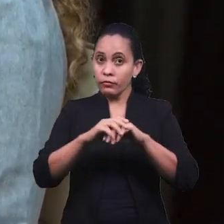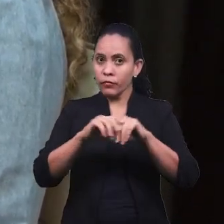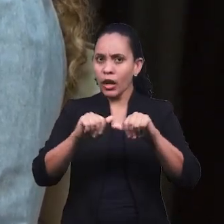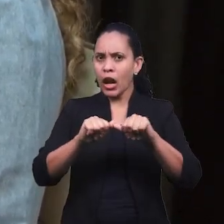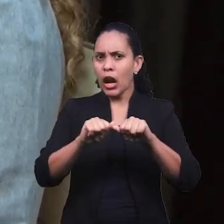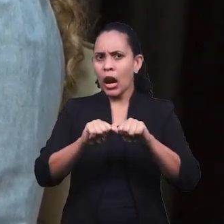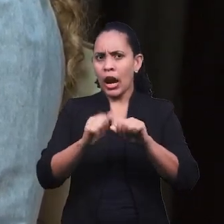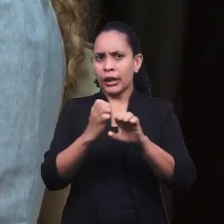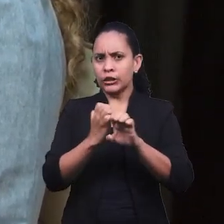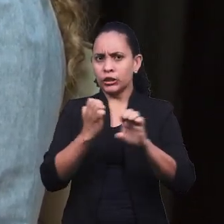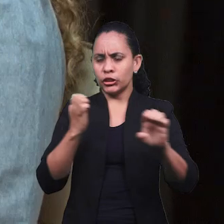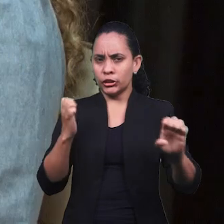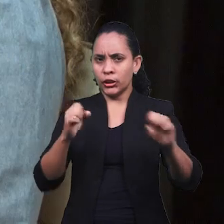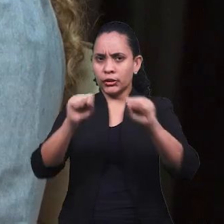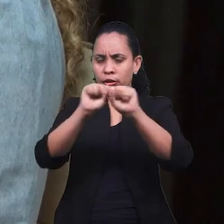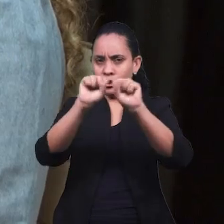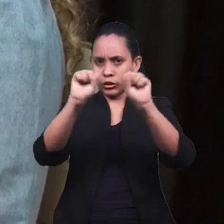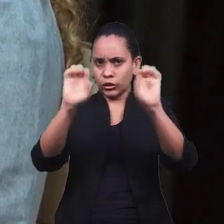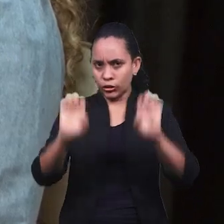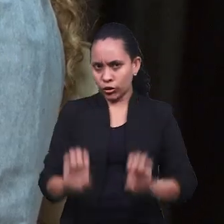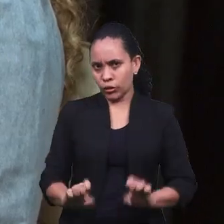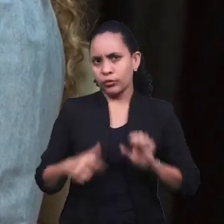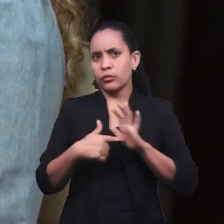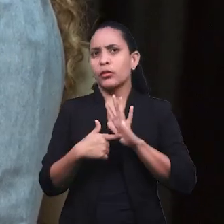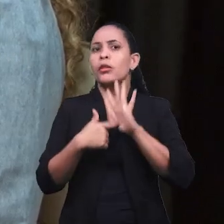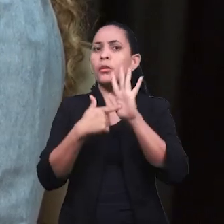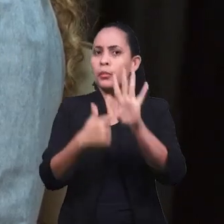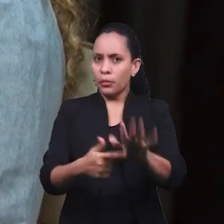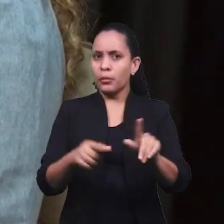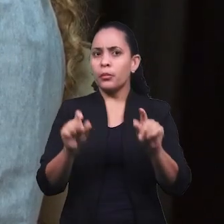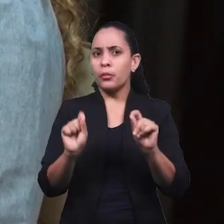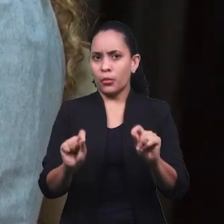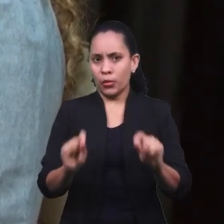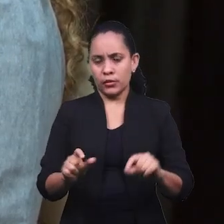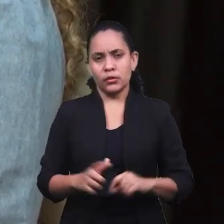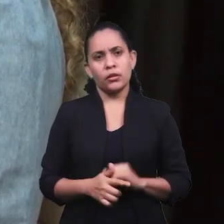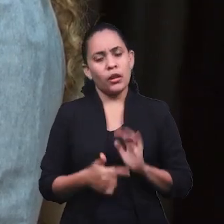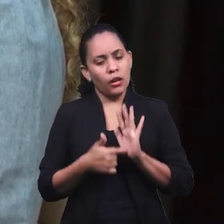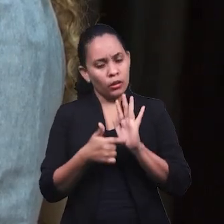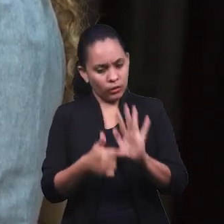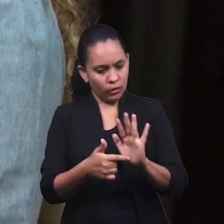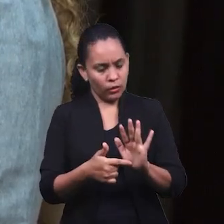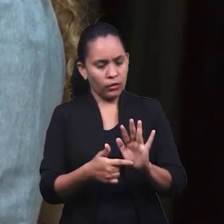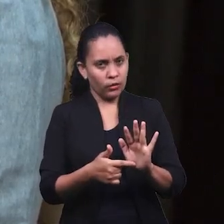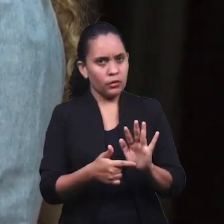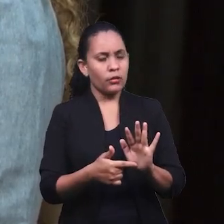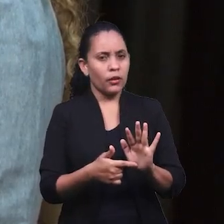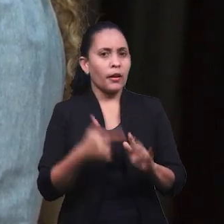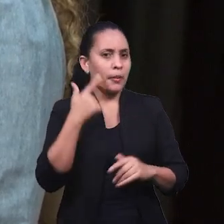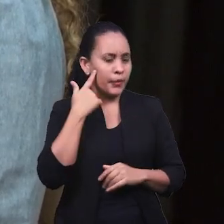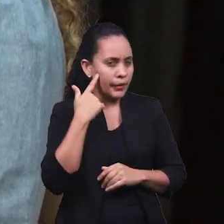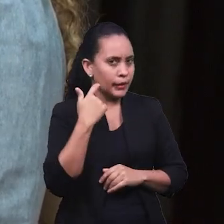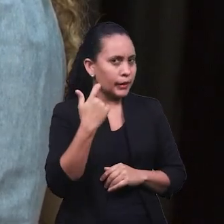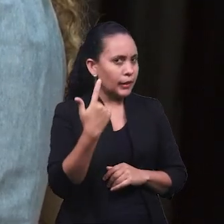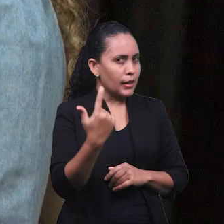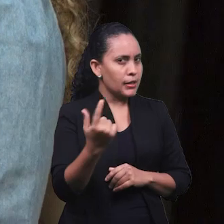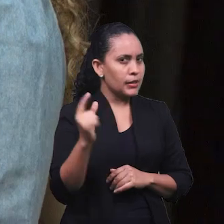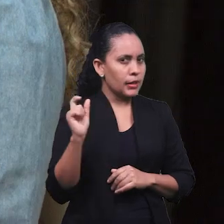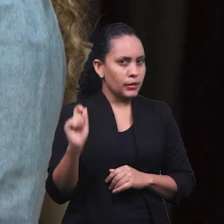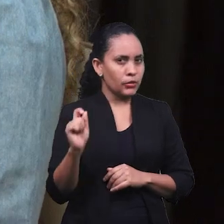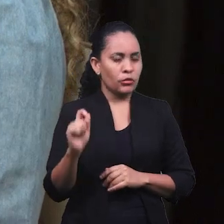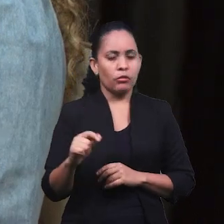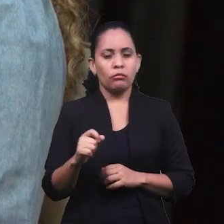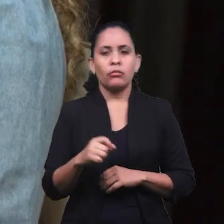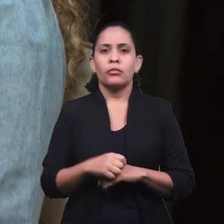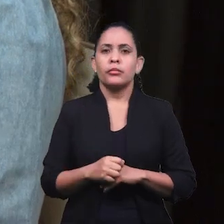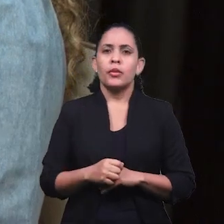cabo e fazer a configuração dessas redes. Então, você vai atuar também muito com banco de dados. Então, você vai aprender